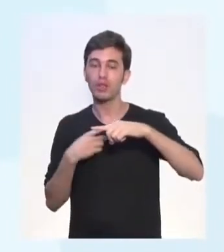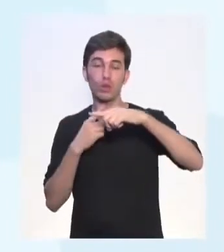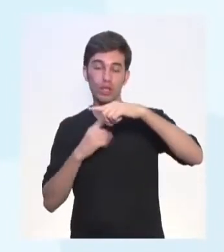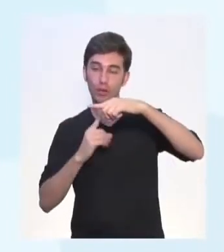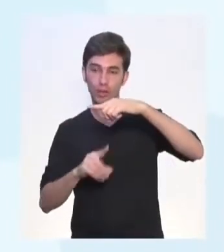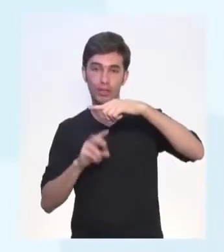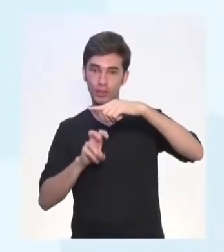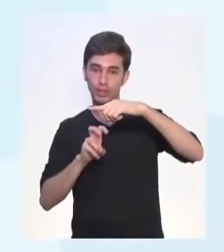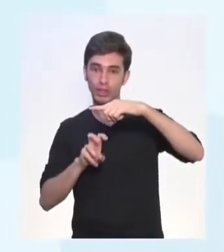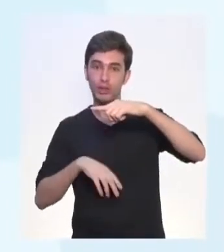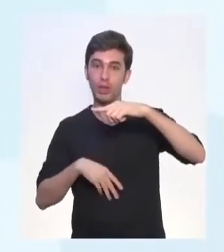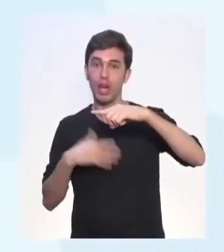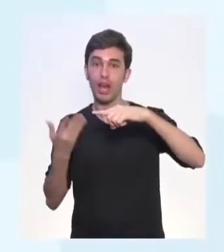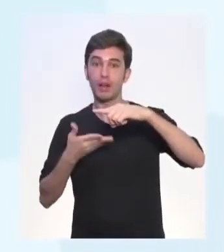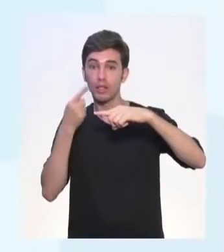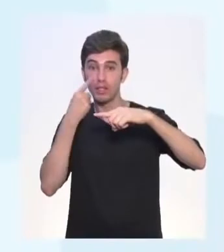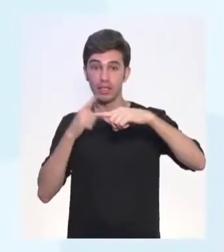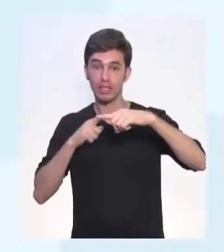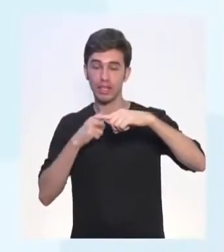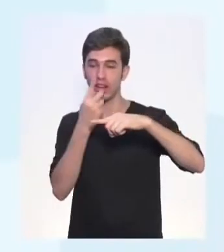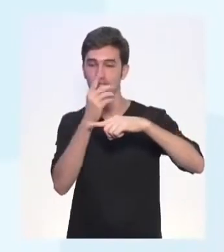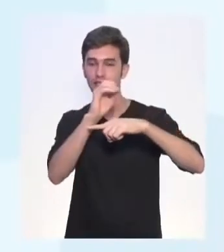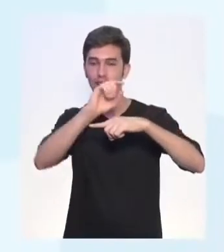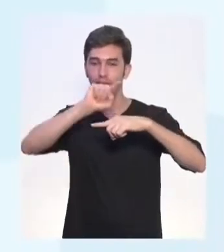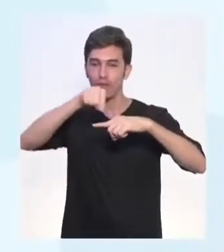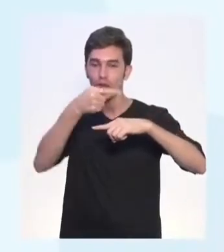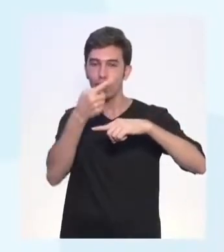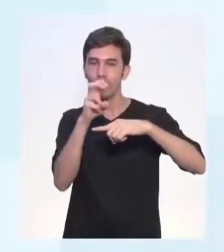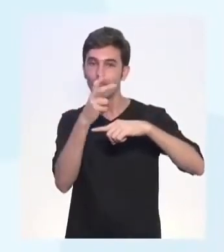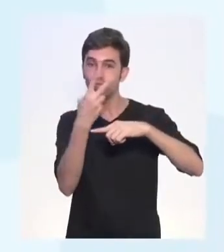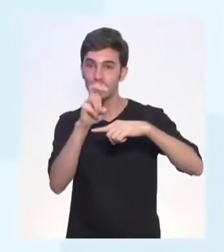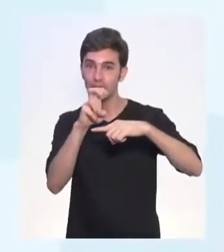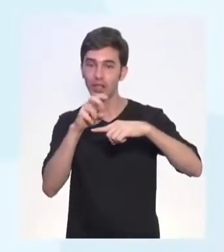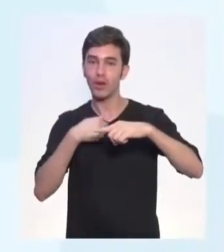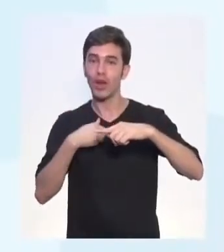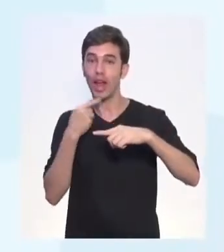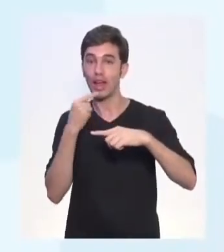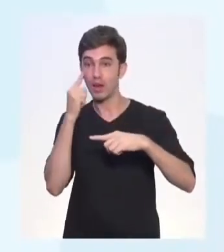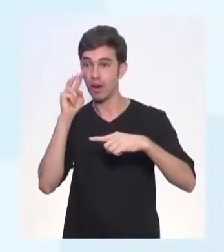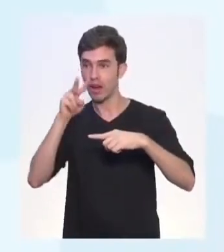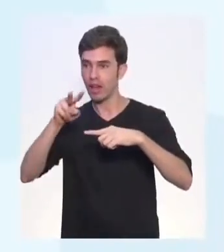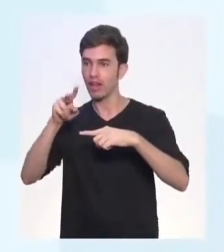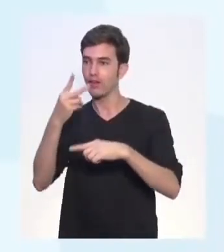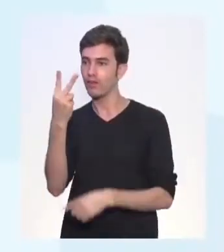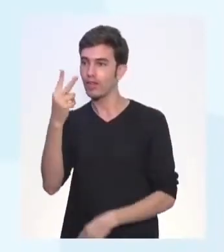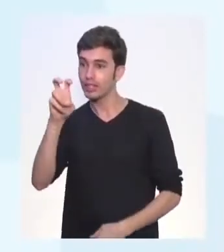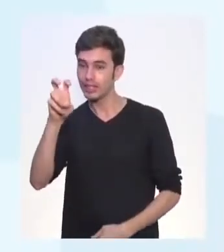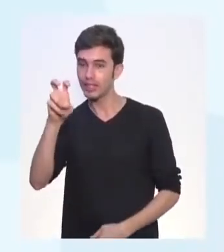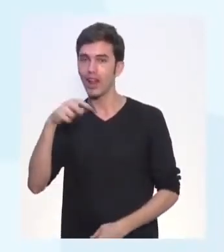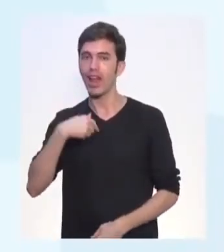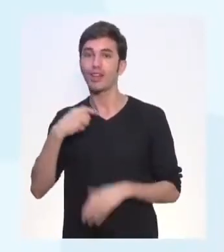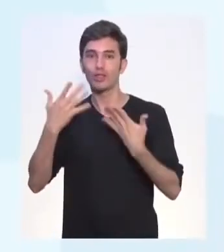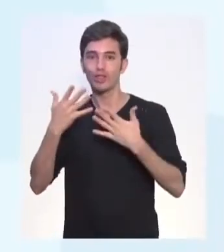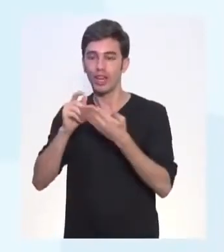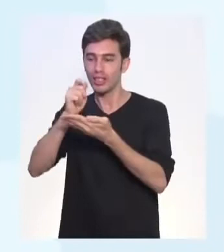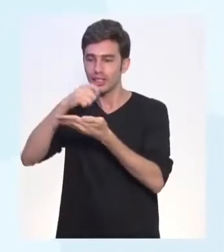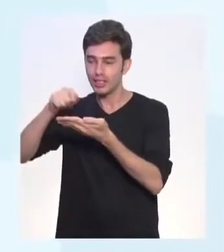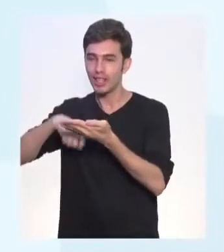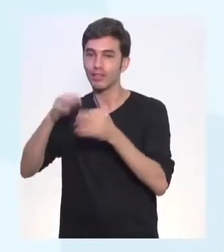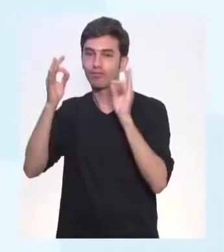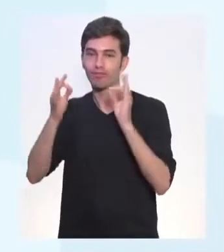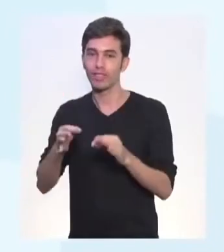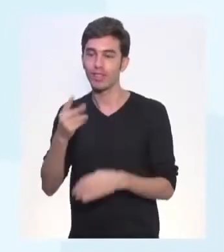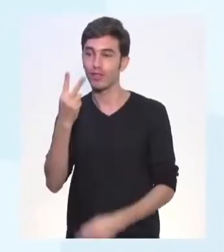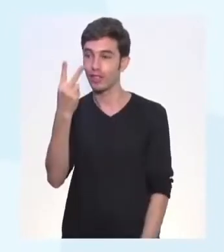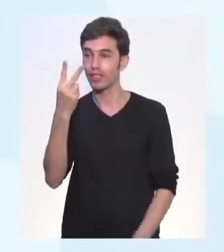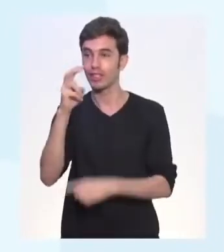centésimos e leio corretamente essa fração, eu já estou sendo impulsionado a escrever a fração correta. Ou seja,